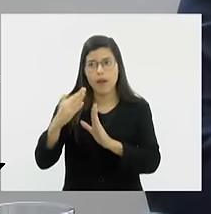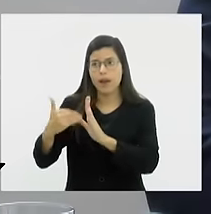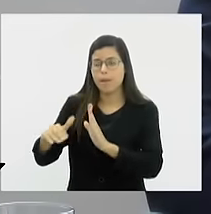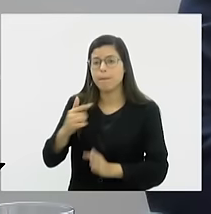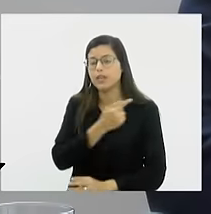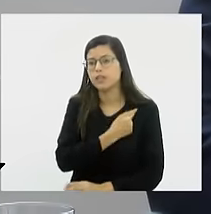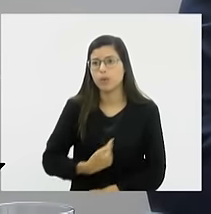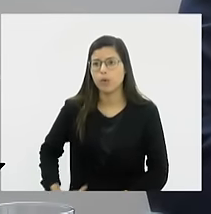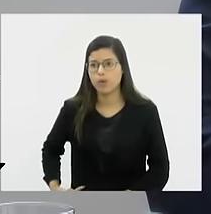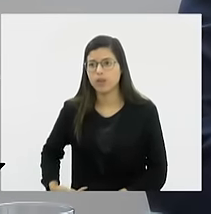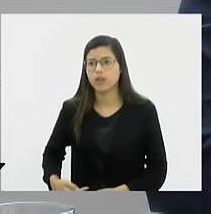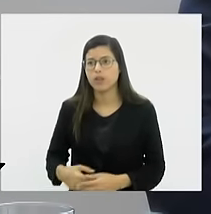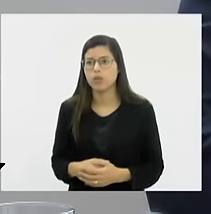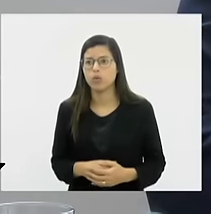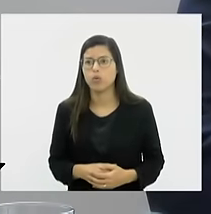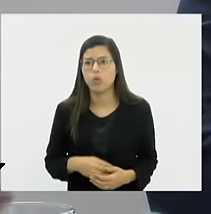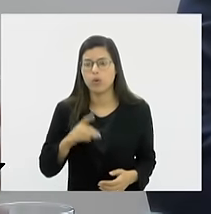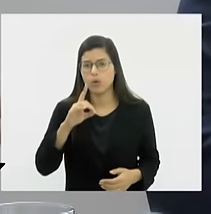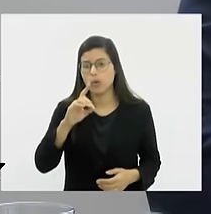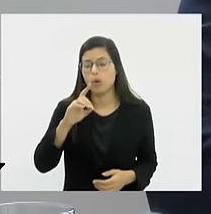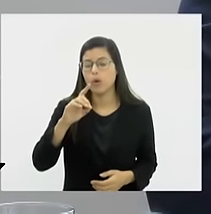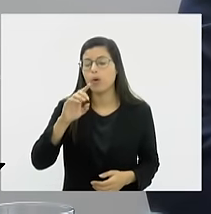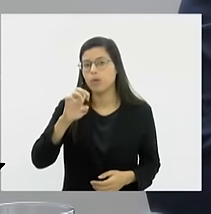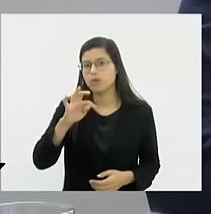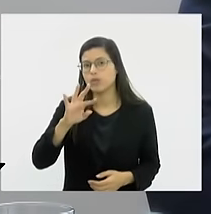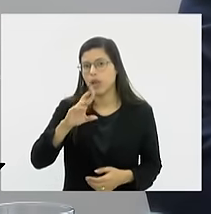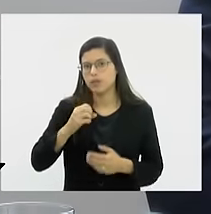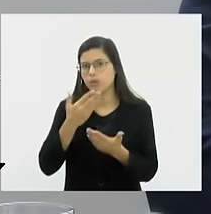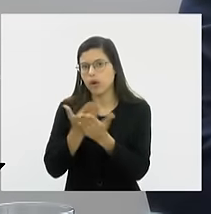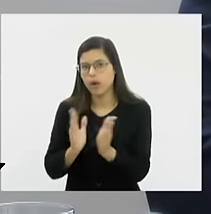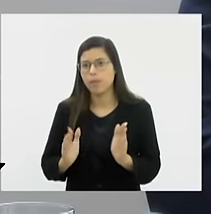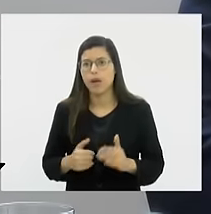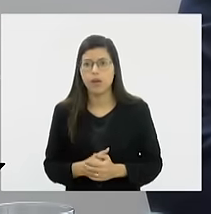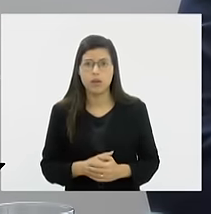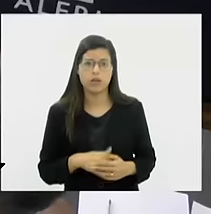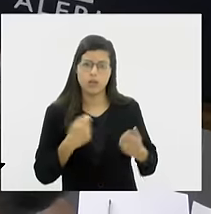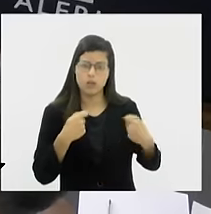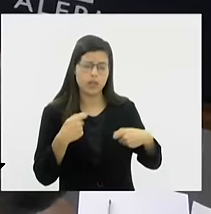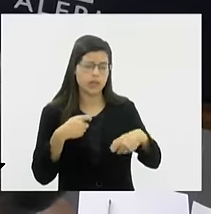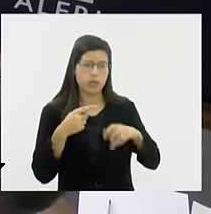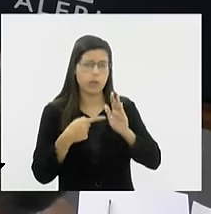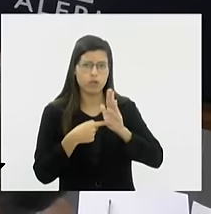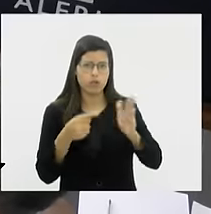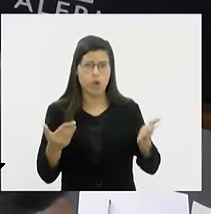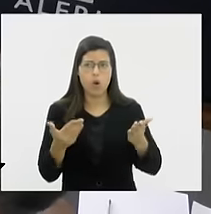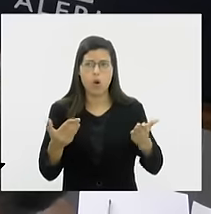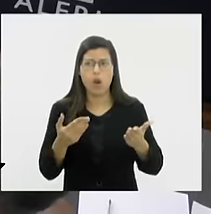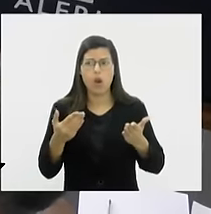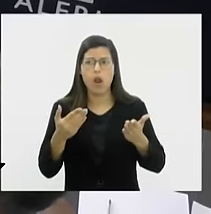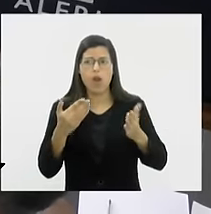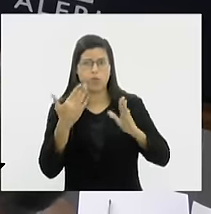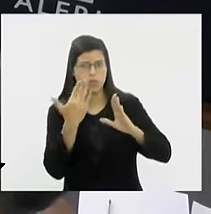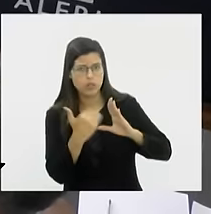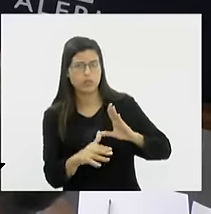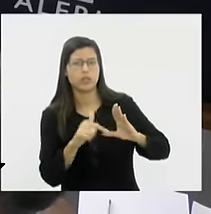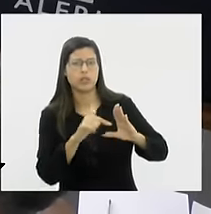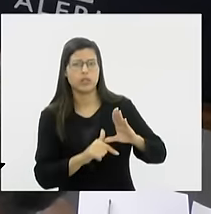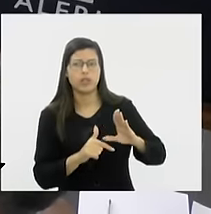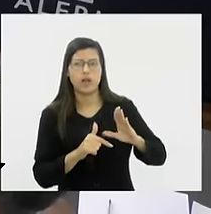do Deto. E, aliás, ele já tem que provar agora se está ao lado da população, sancionando, mandando a mensagem, sancionando o Estatuto da Blitz.